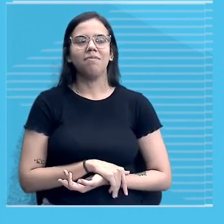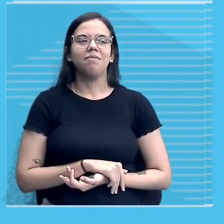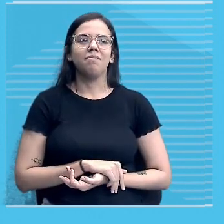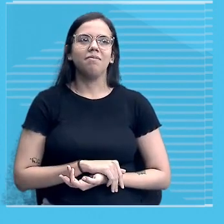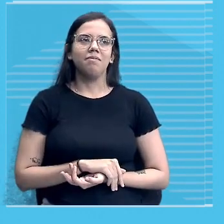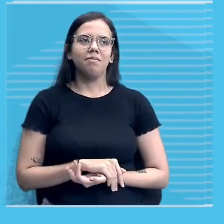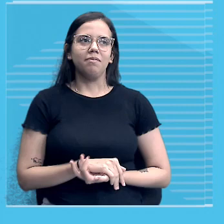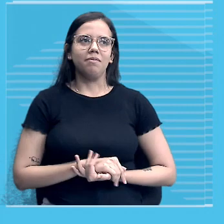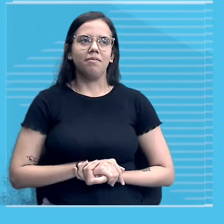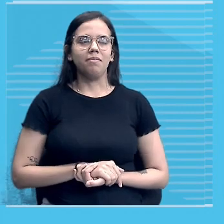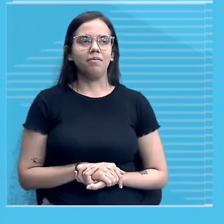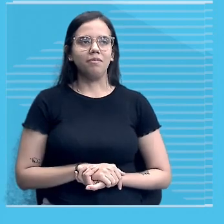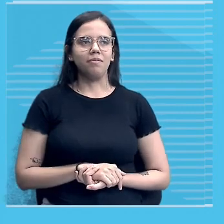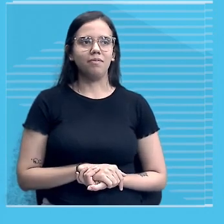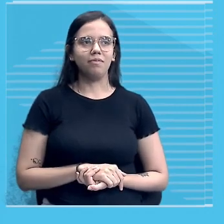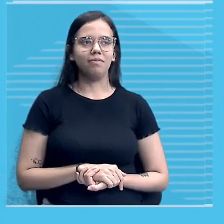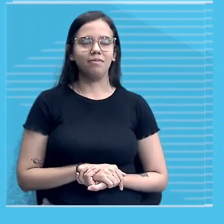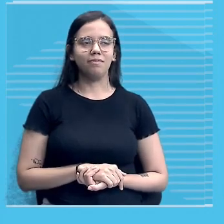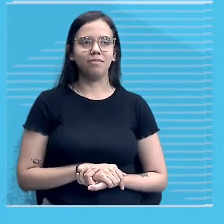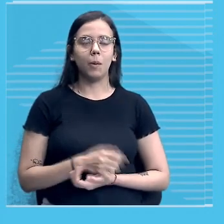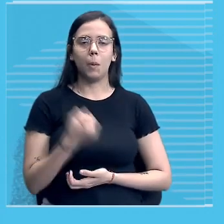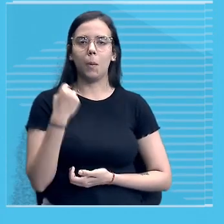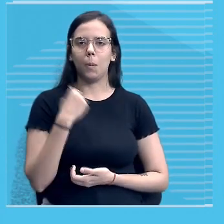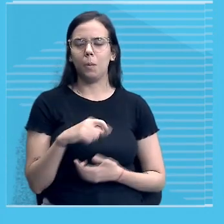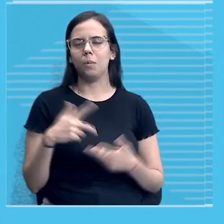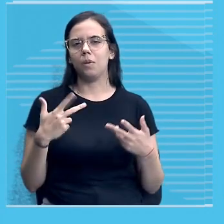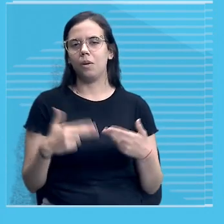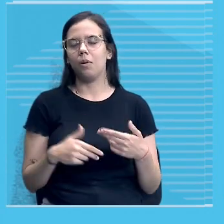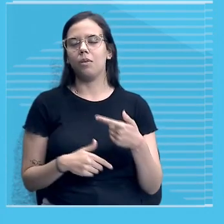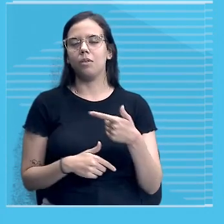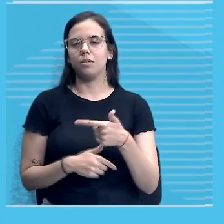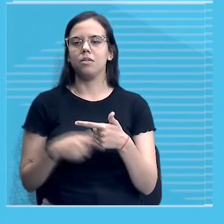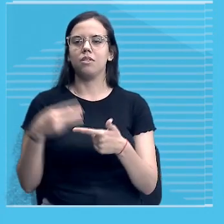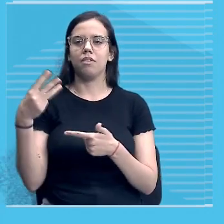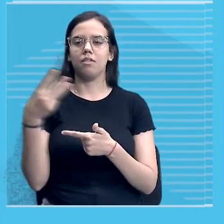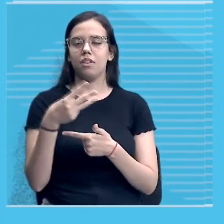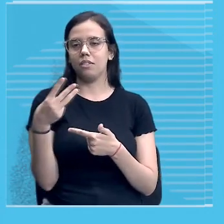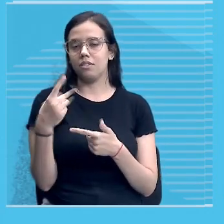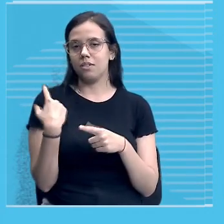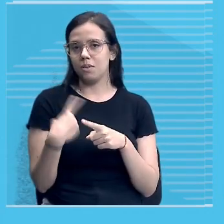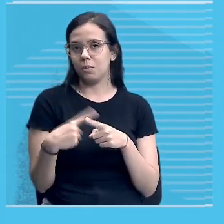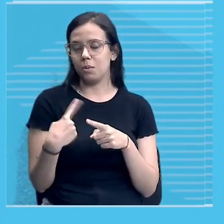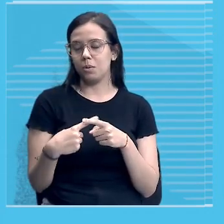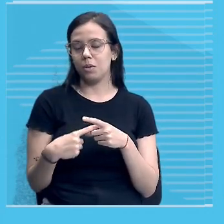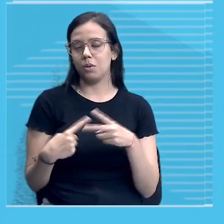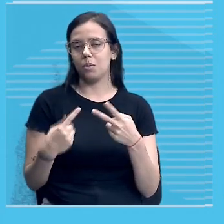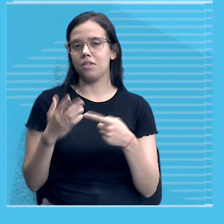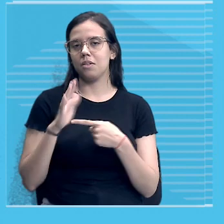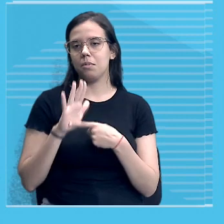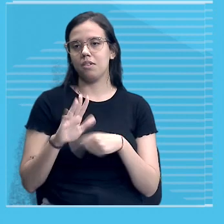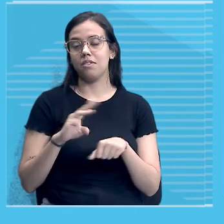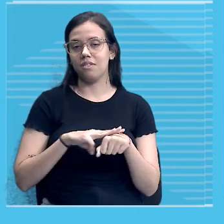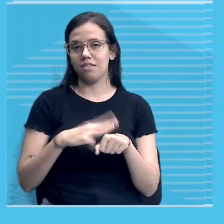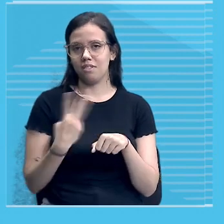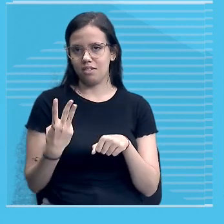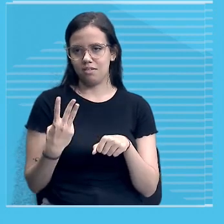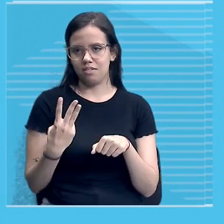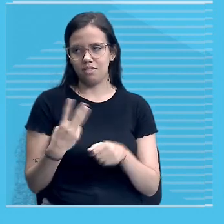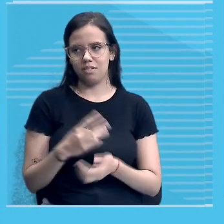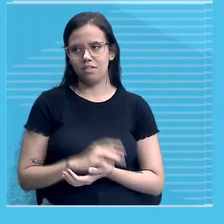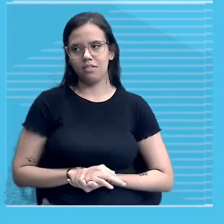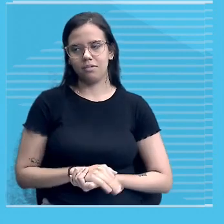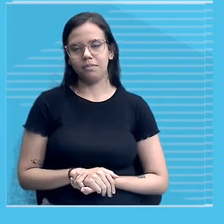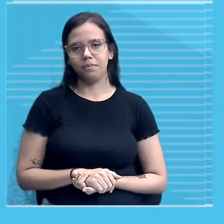o que é 8 2 elevado a 3 né porque o dois aparece três vezes nem só